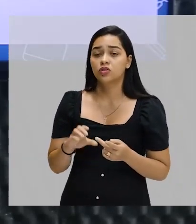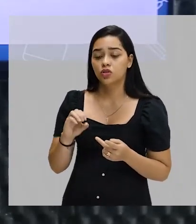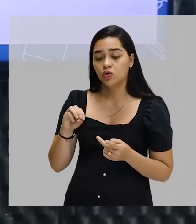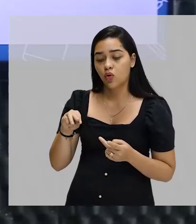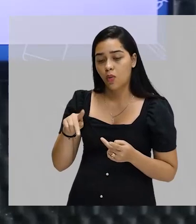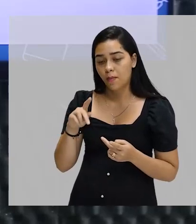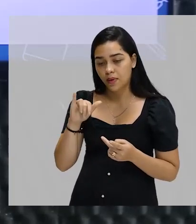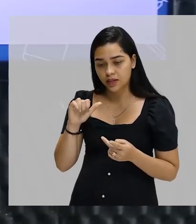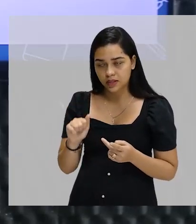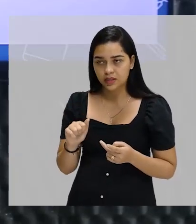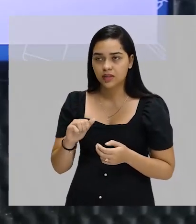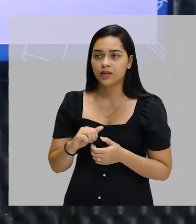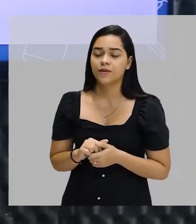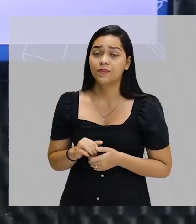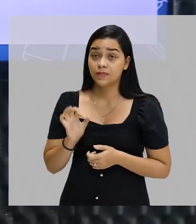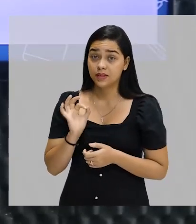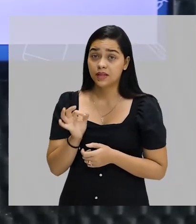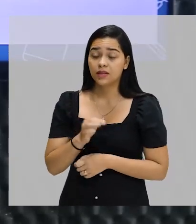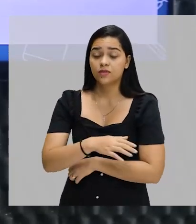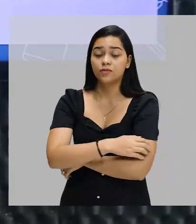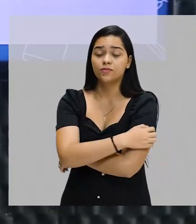companhia, tá bom? Beleza.